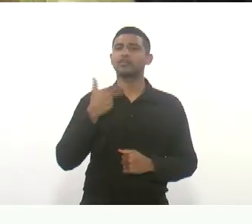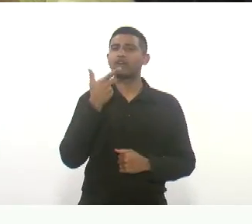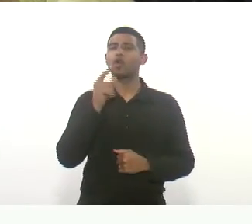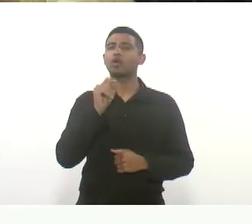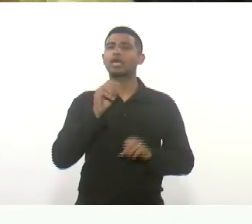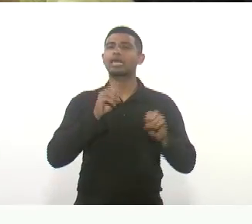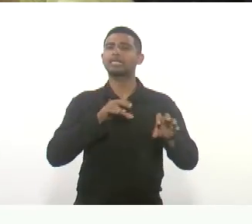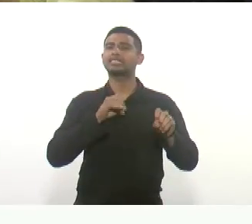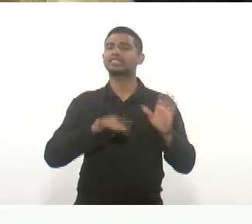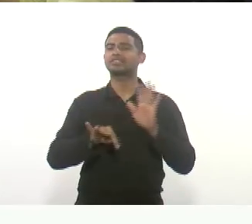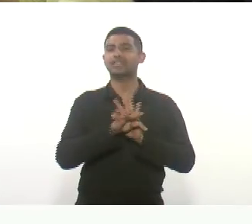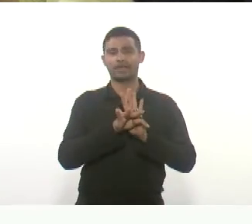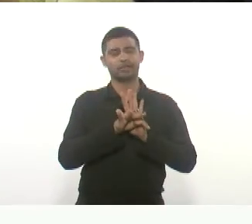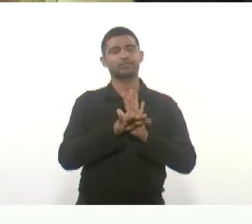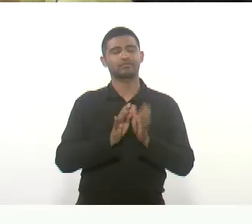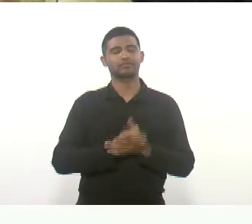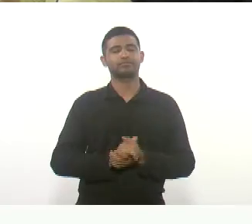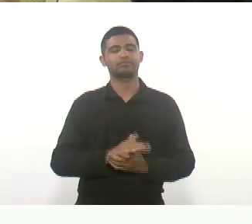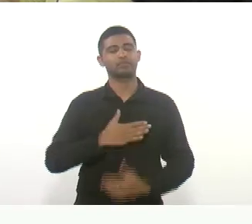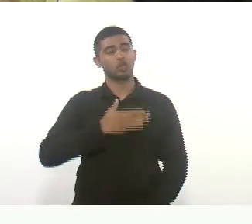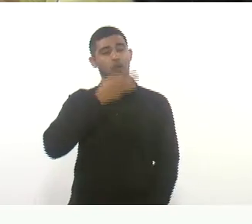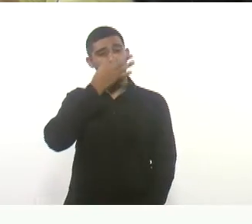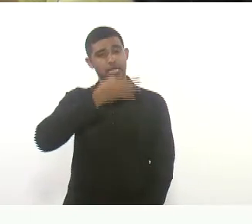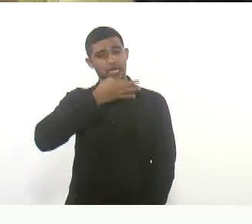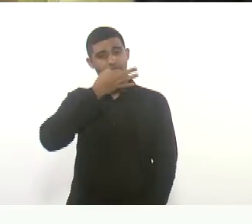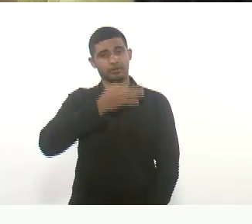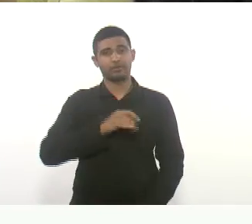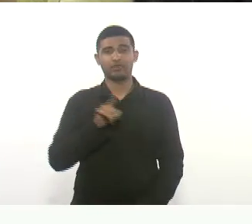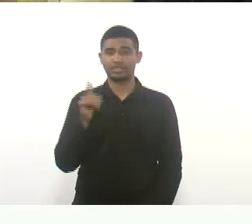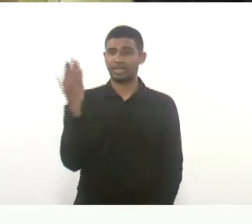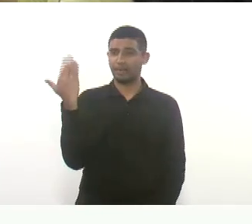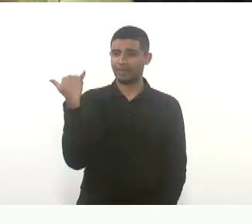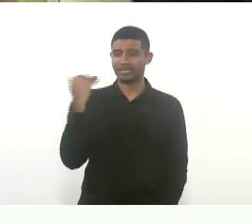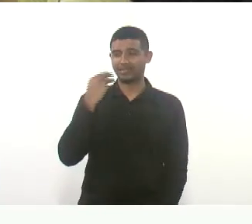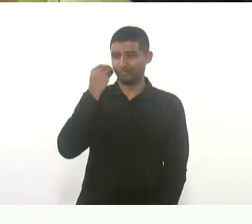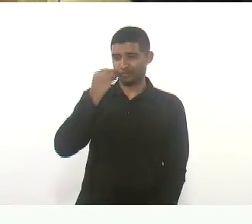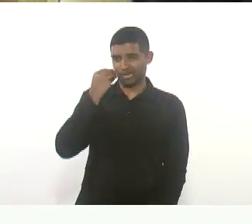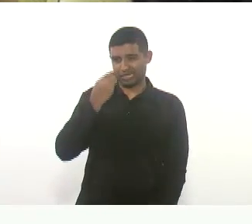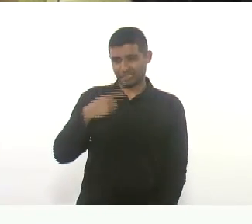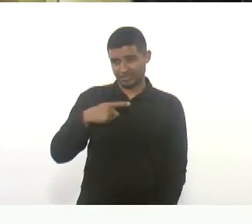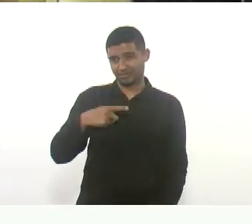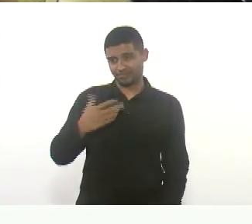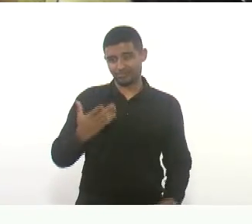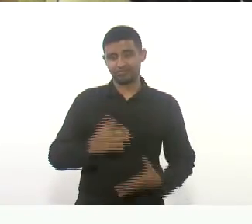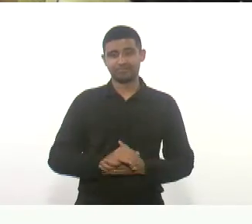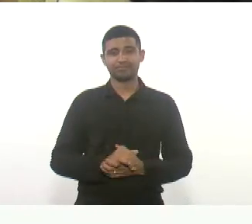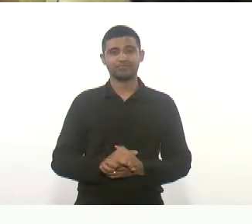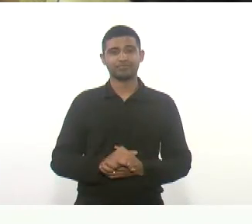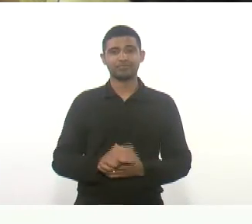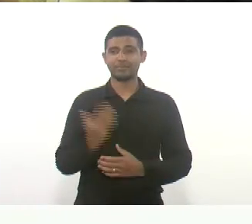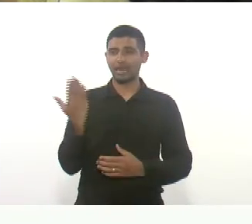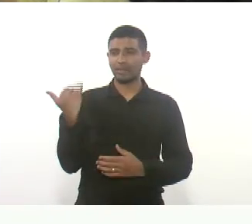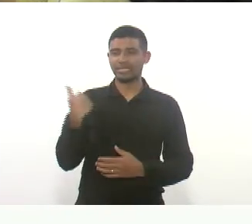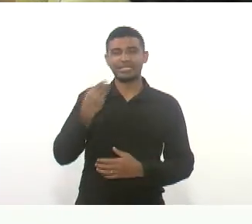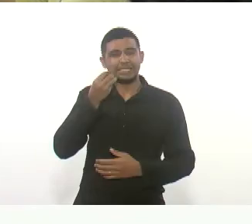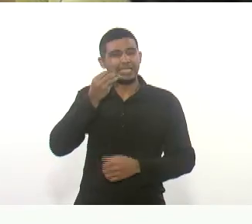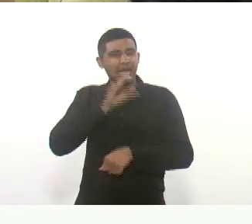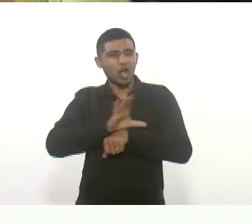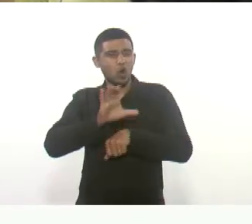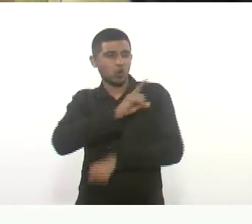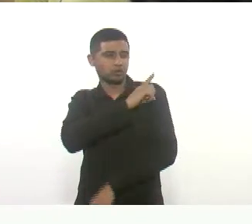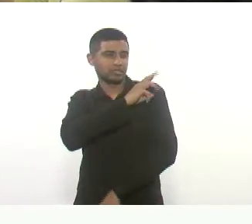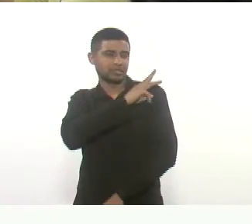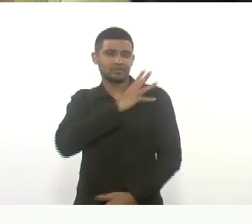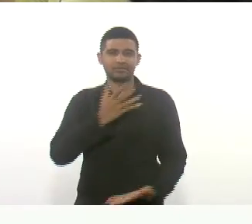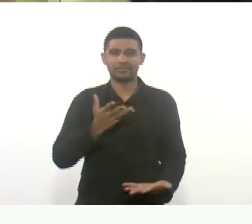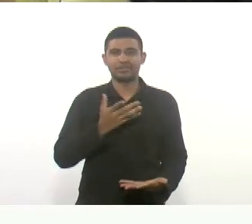técnico. Eu acho que, da forma que você teve que vivenciar isso, na época que você cursou o ensino médio, que era